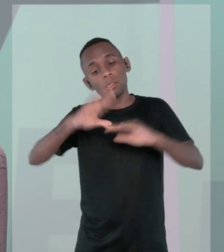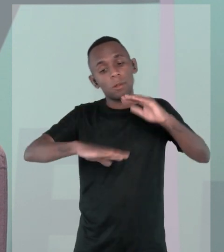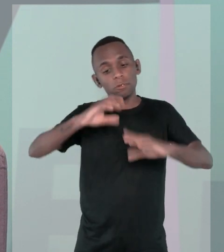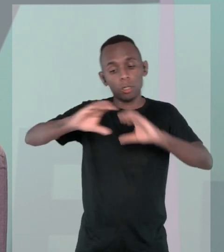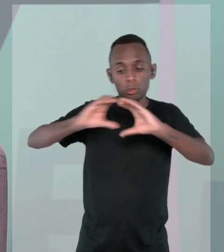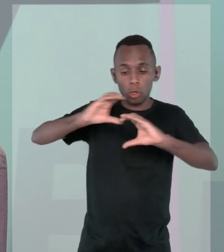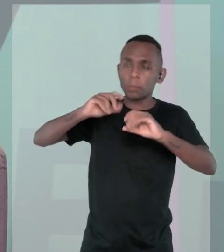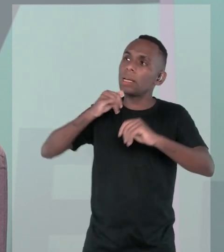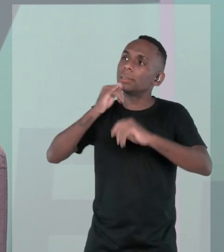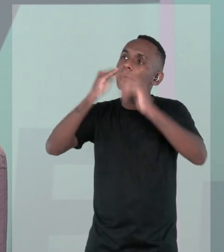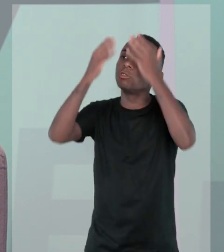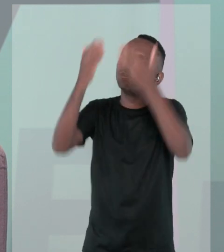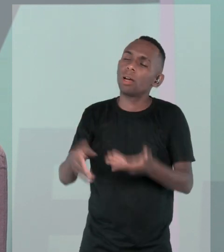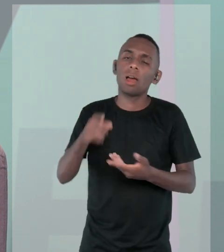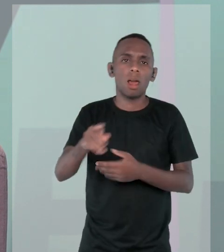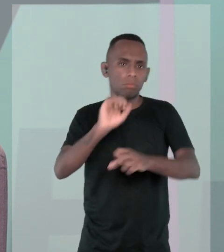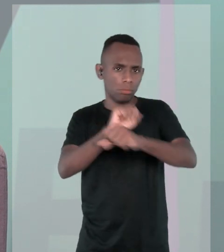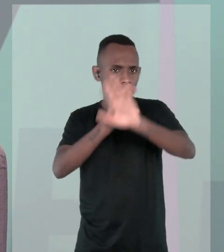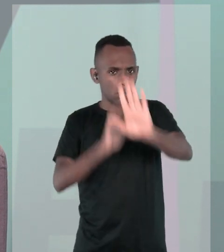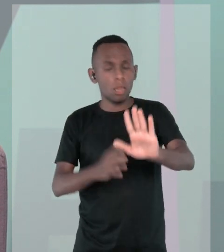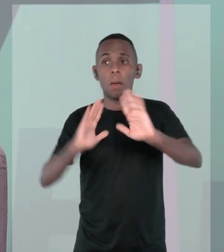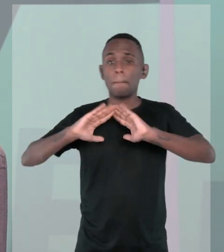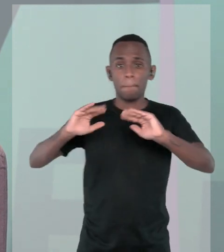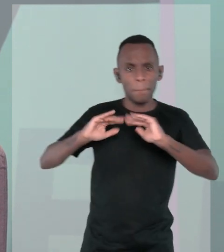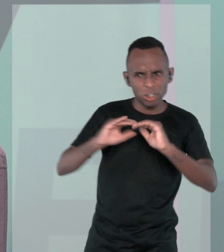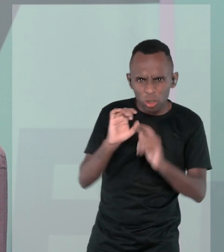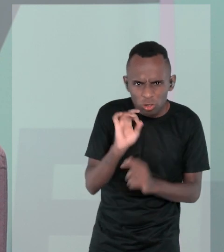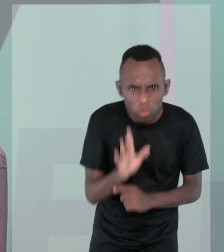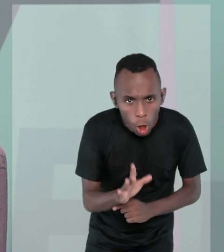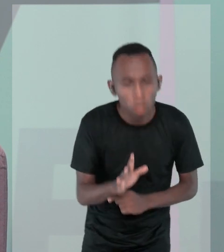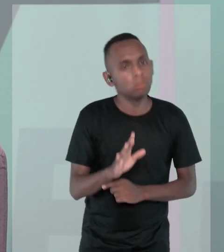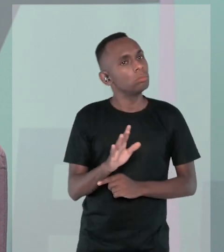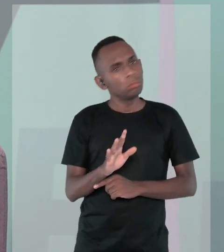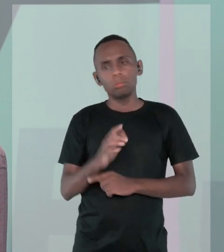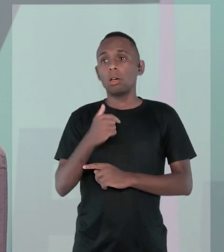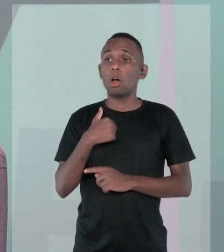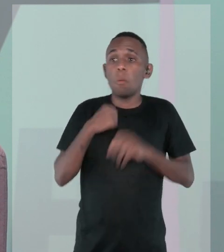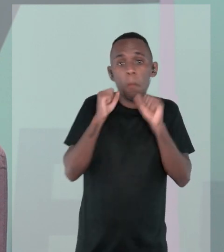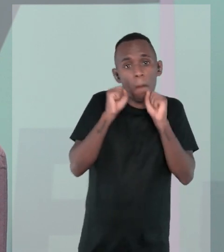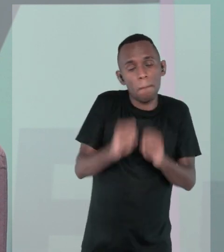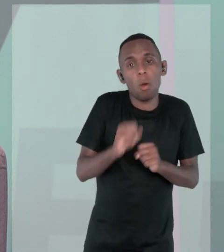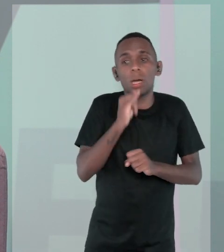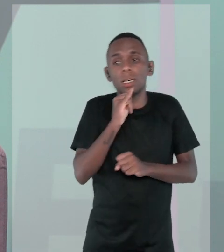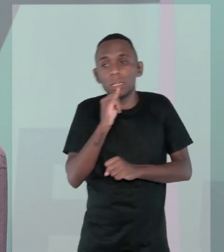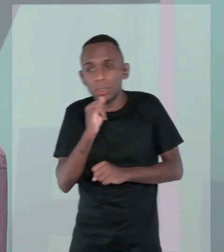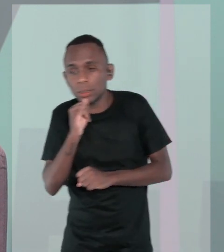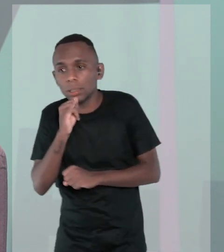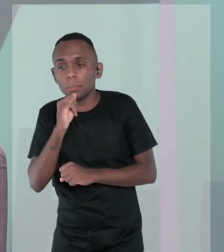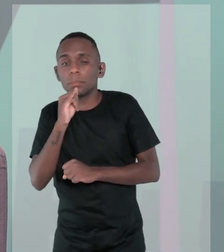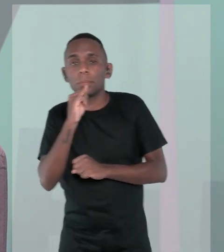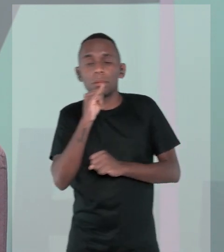Então, quando a gente chega lá e fala assim, espera aí, estão me pedindo só isso, mas eu posso estimular para subir essa